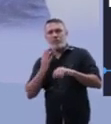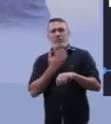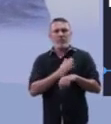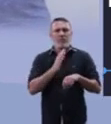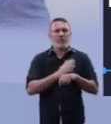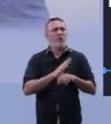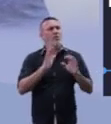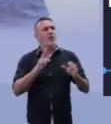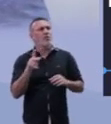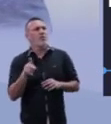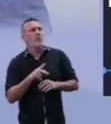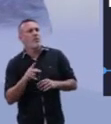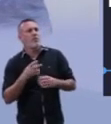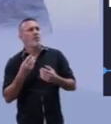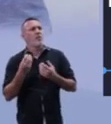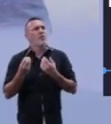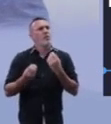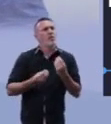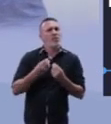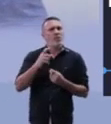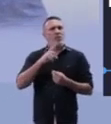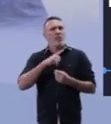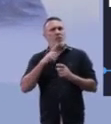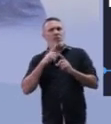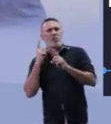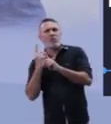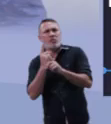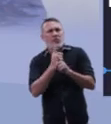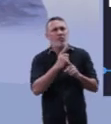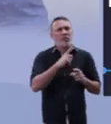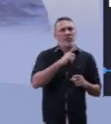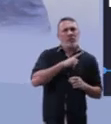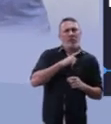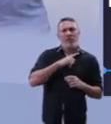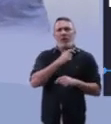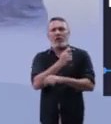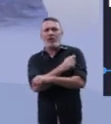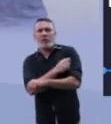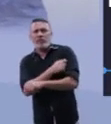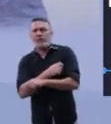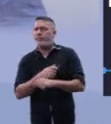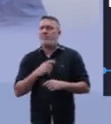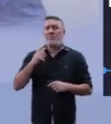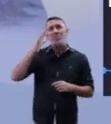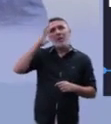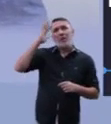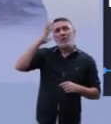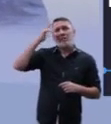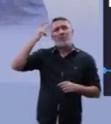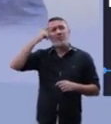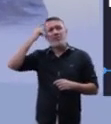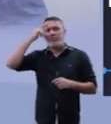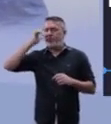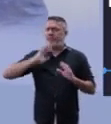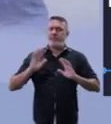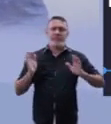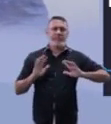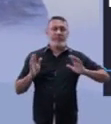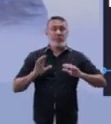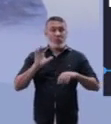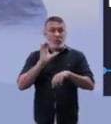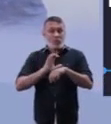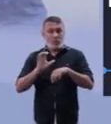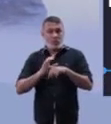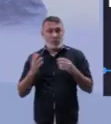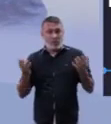preparou para cada um de vocês. Professor, mas a gente consegue descobrir o tema através disso aí, meu aluno? Não fique pensando